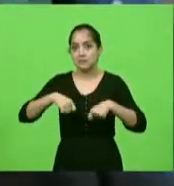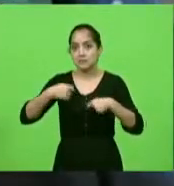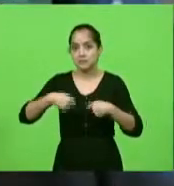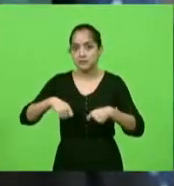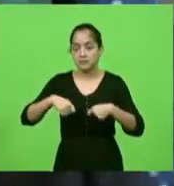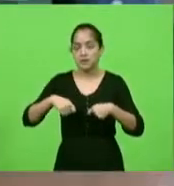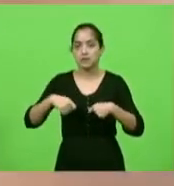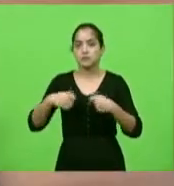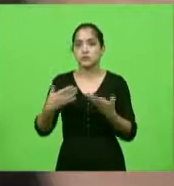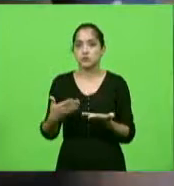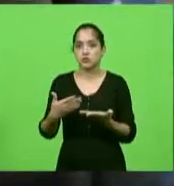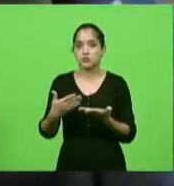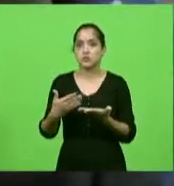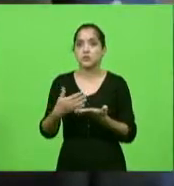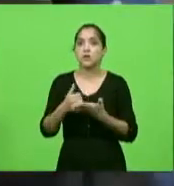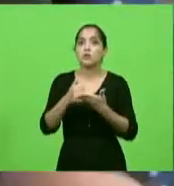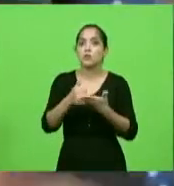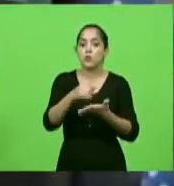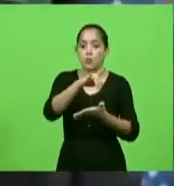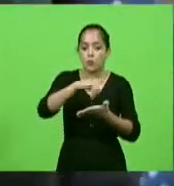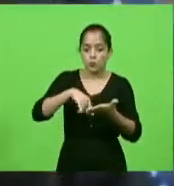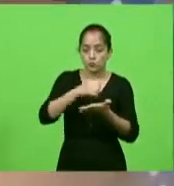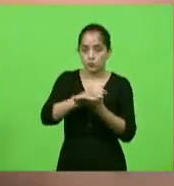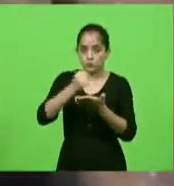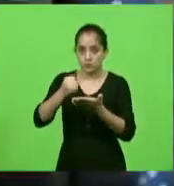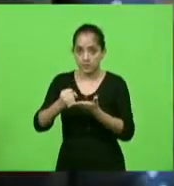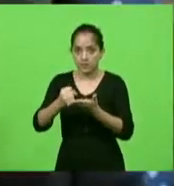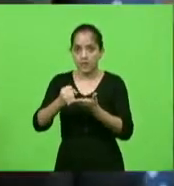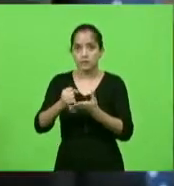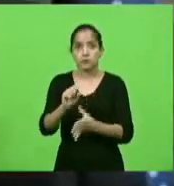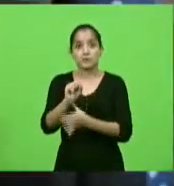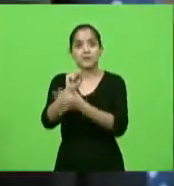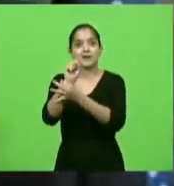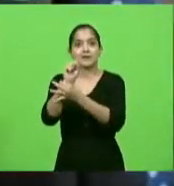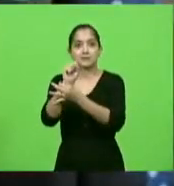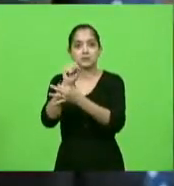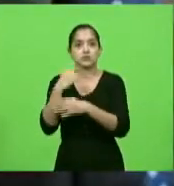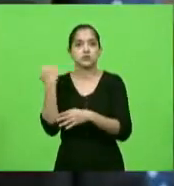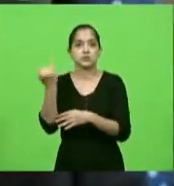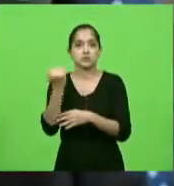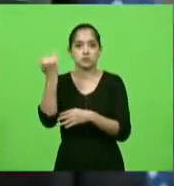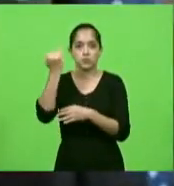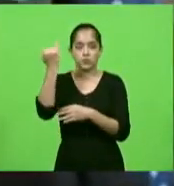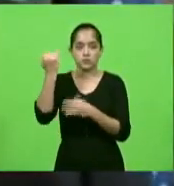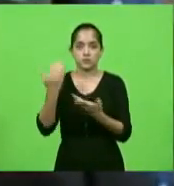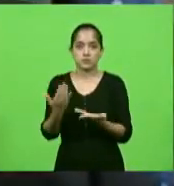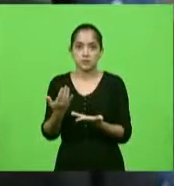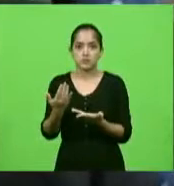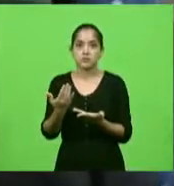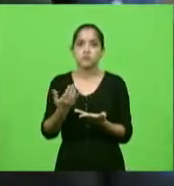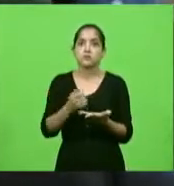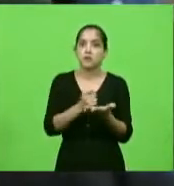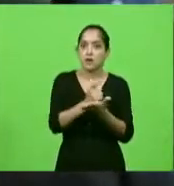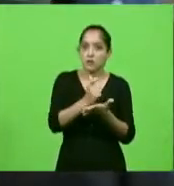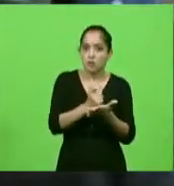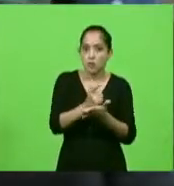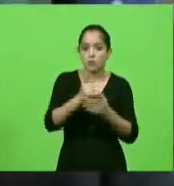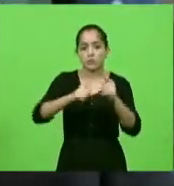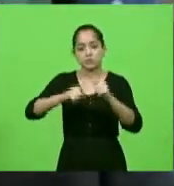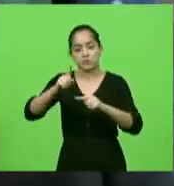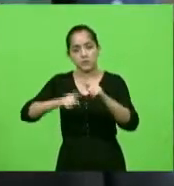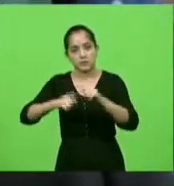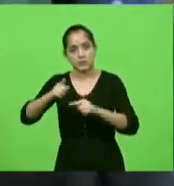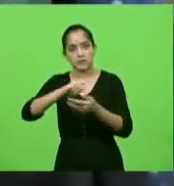fazer aportar ao contrato de aquisição garantias importantes, essências à compra de tais